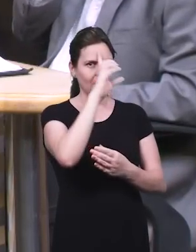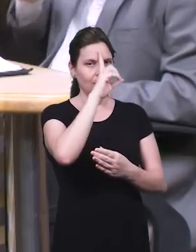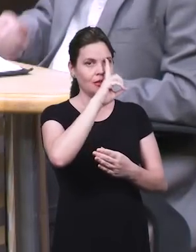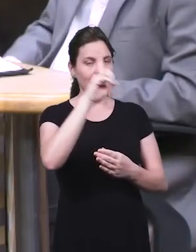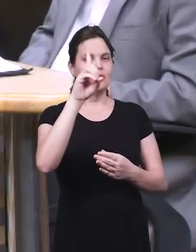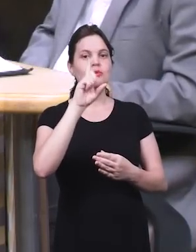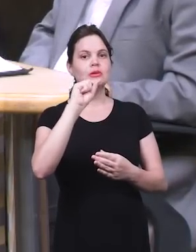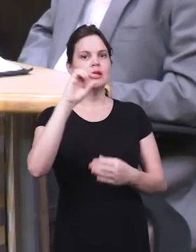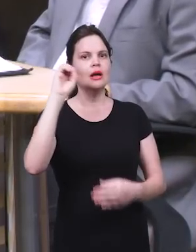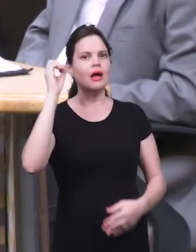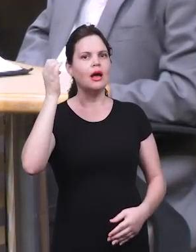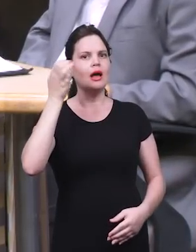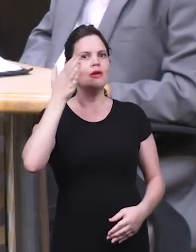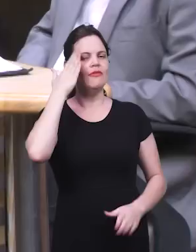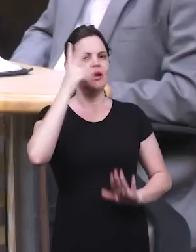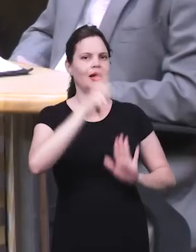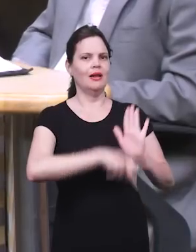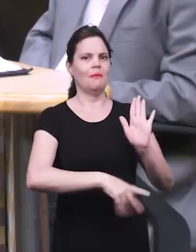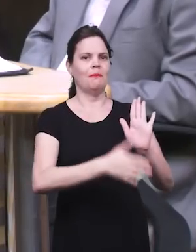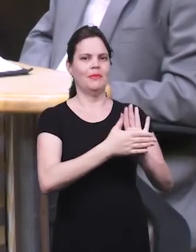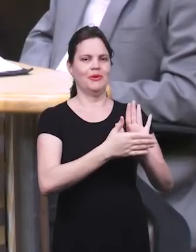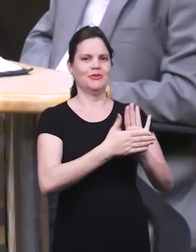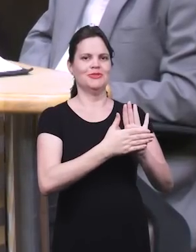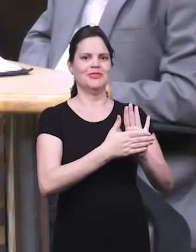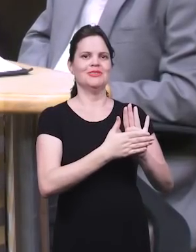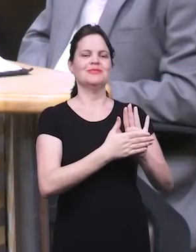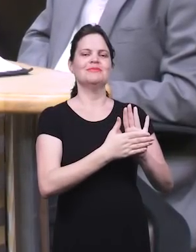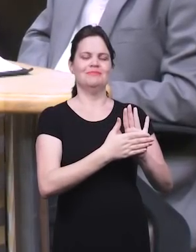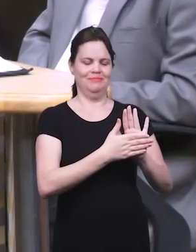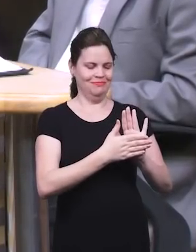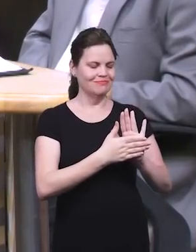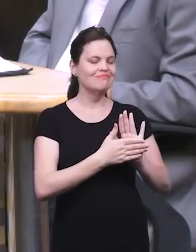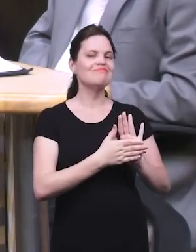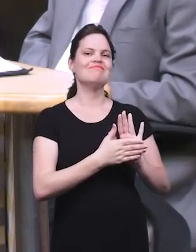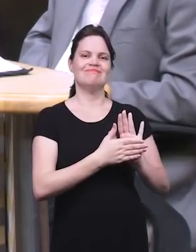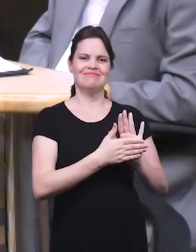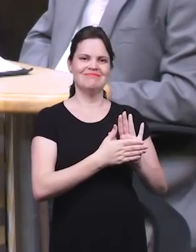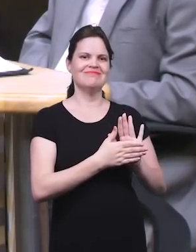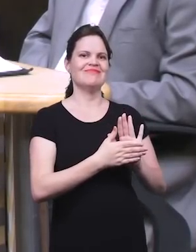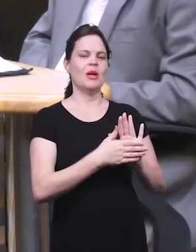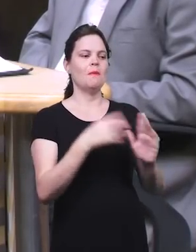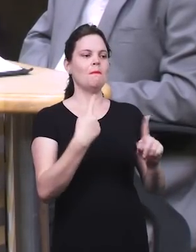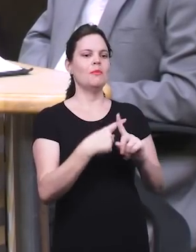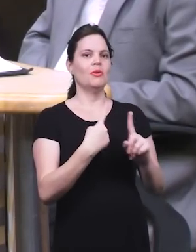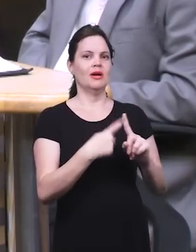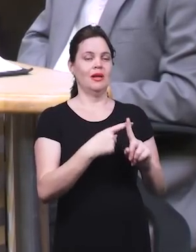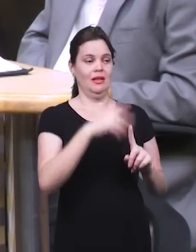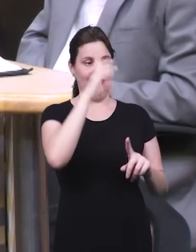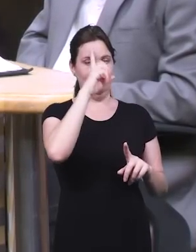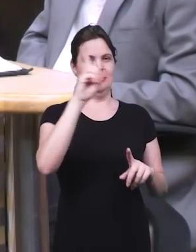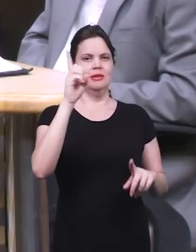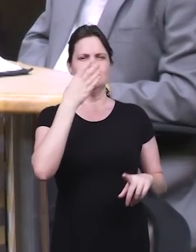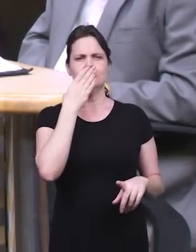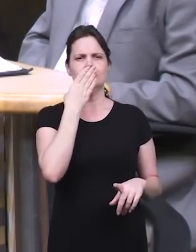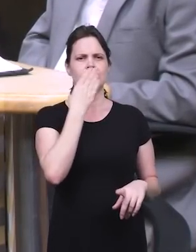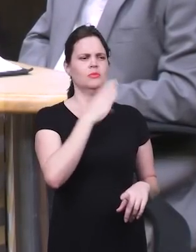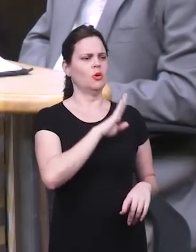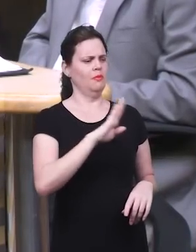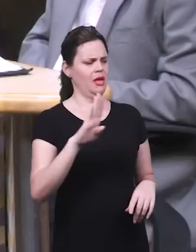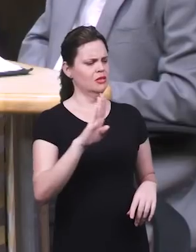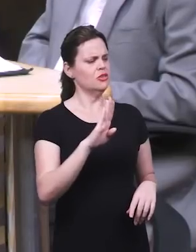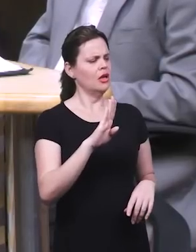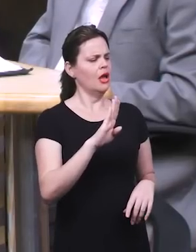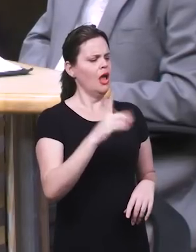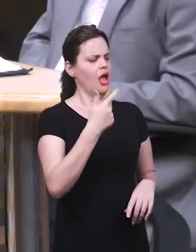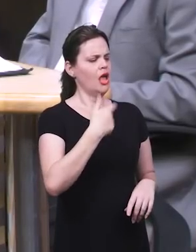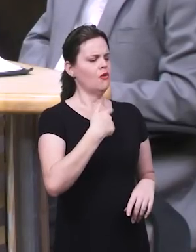projeto. Deus revela que havia um projeto, né? E isso acontece quando ele exatamente faz aquela promessa